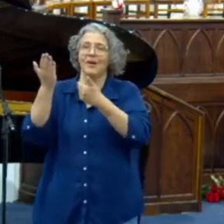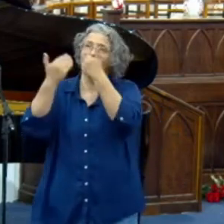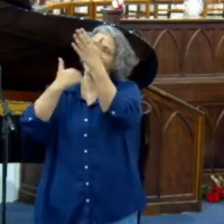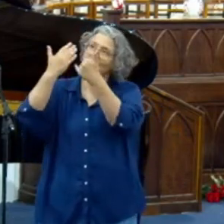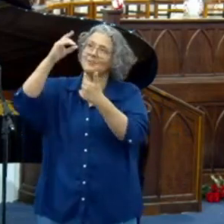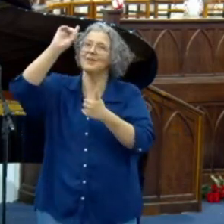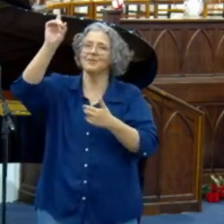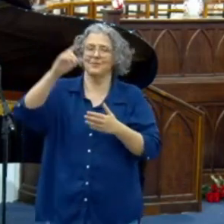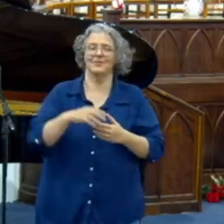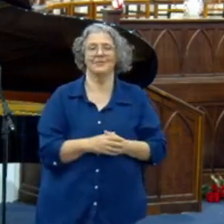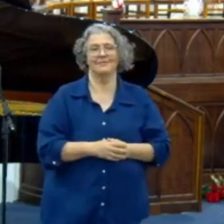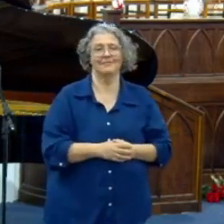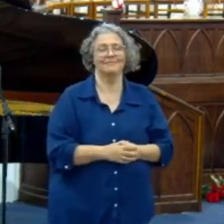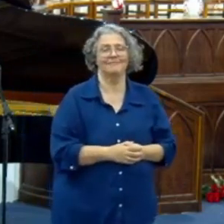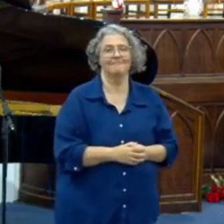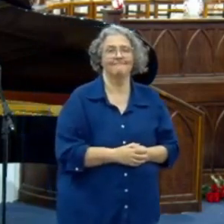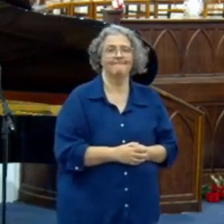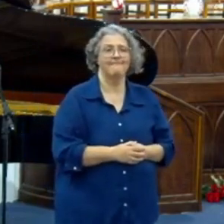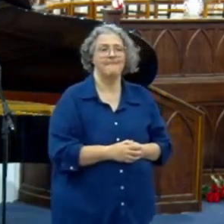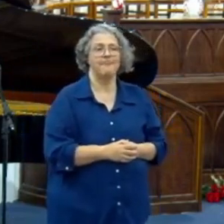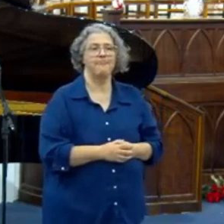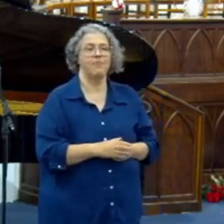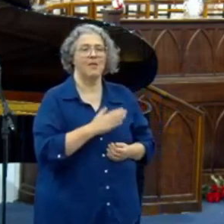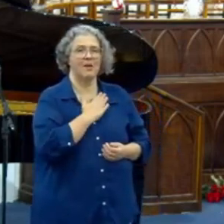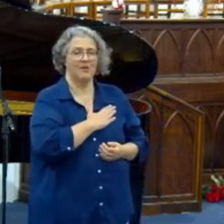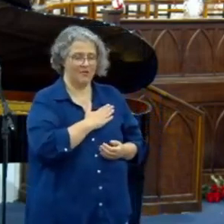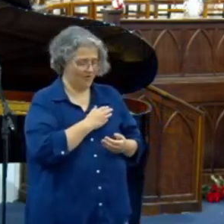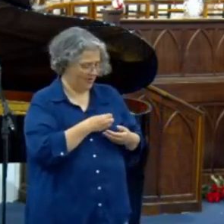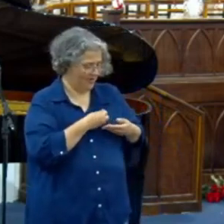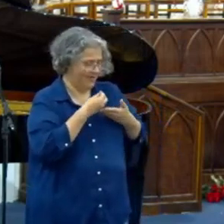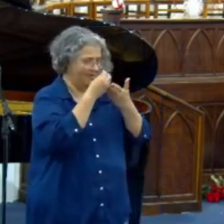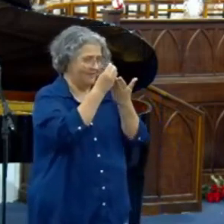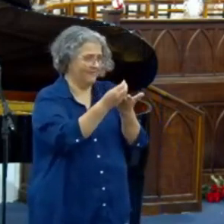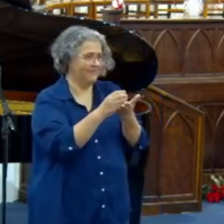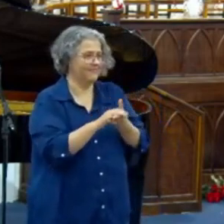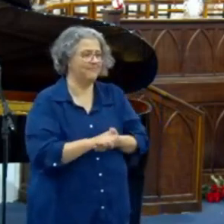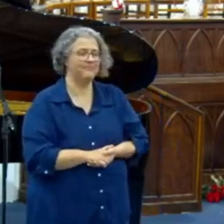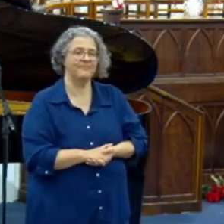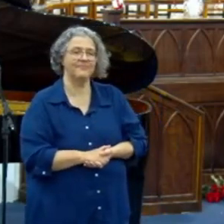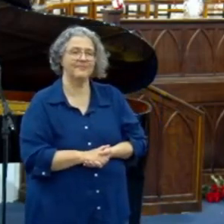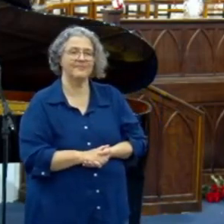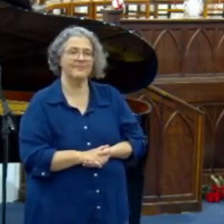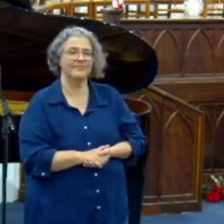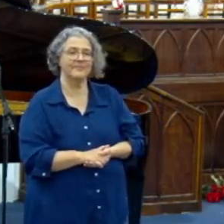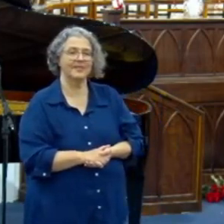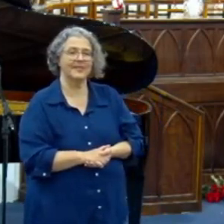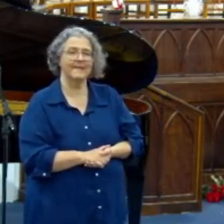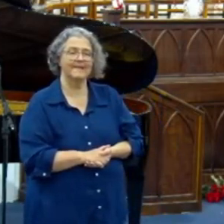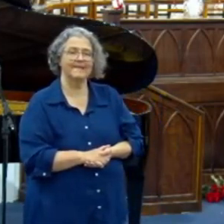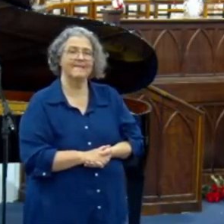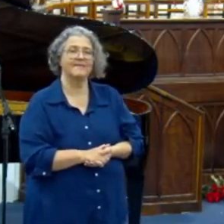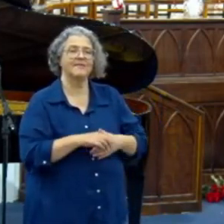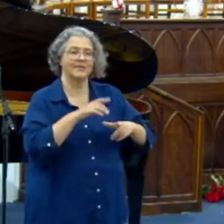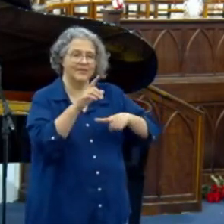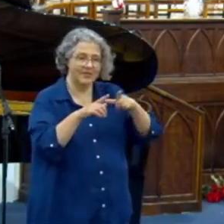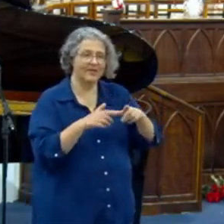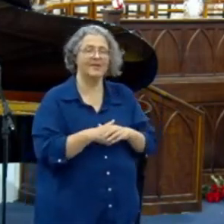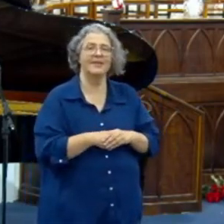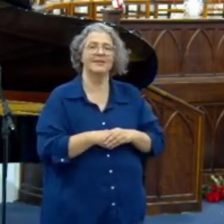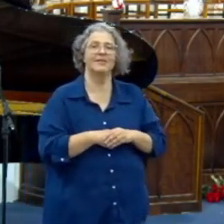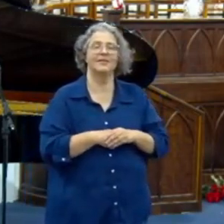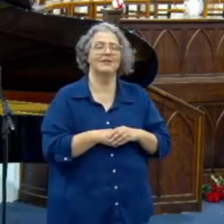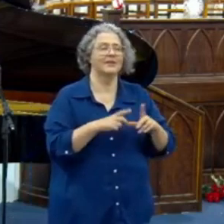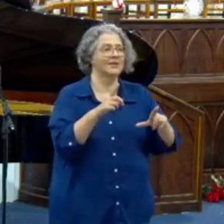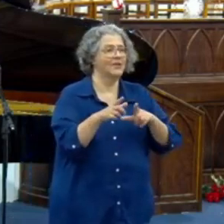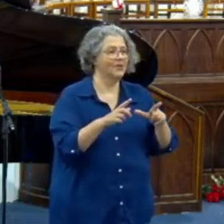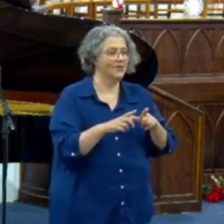linha de valores e de onde está o coração e tal, isso está relatado numa obra muito grande dele, chamado